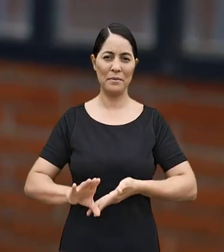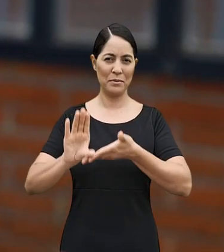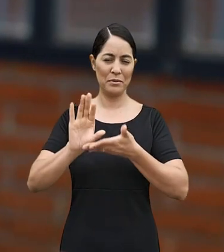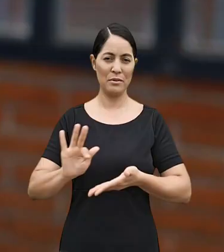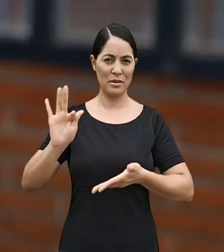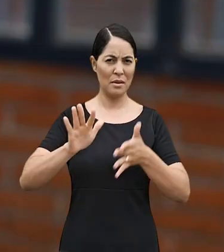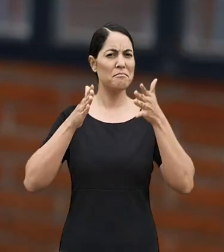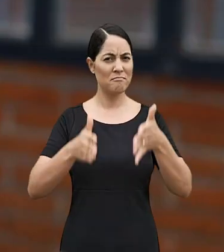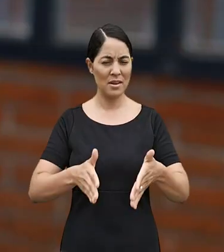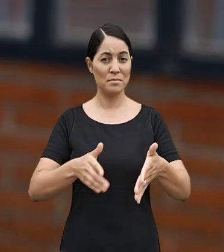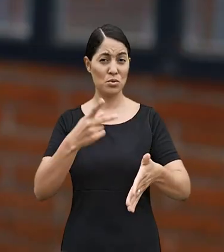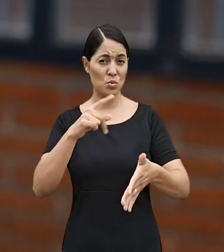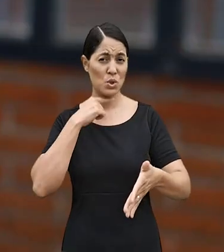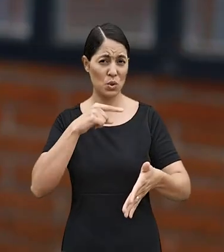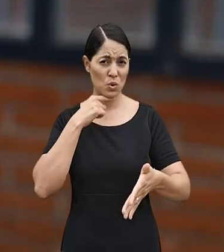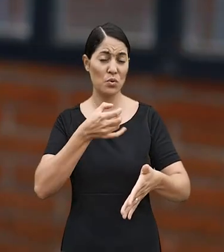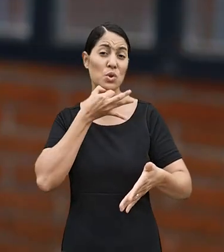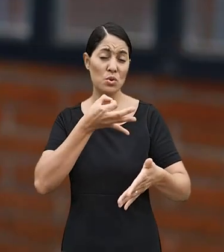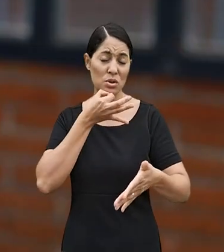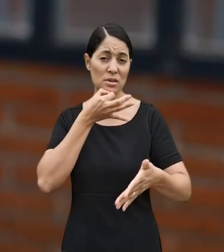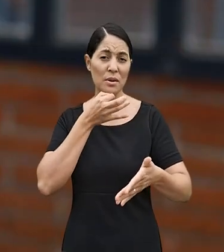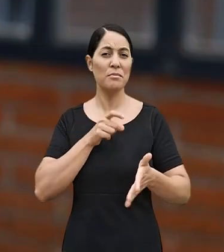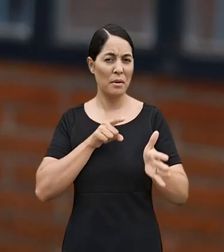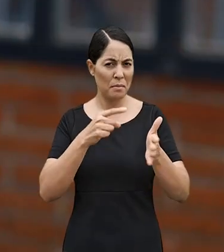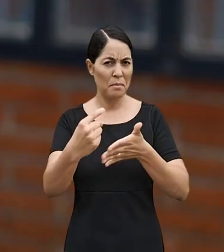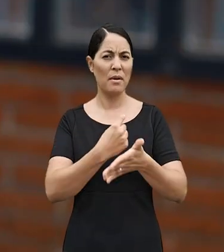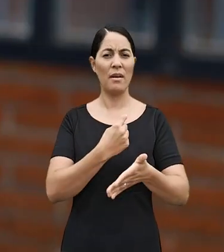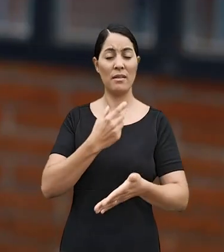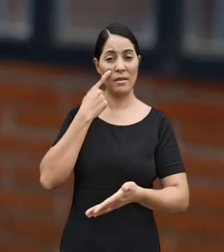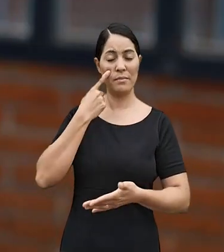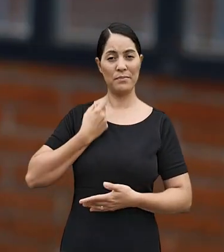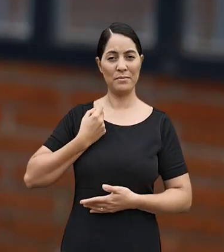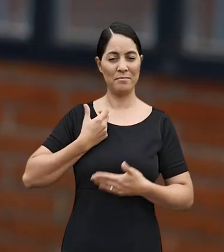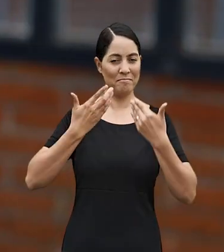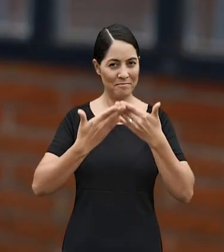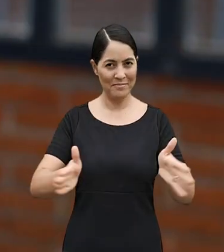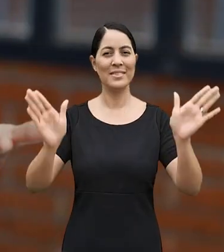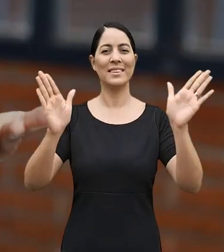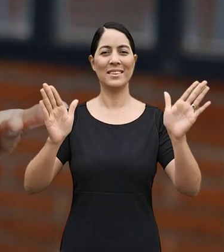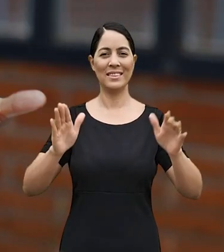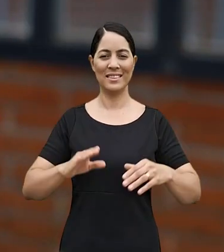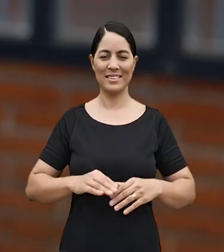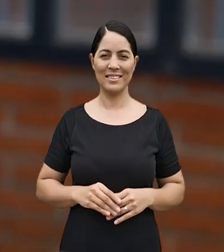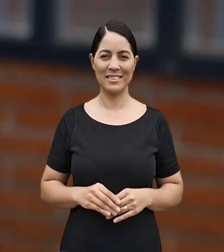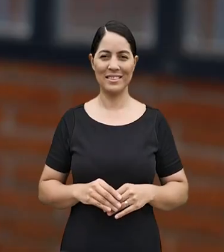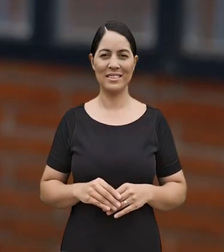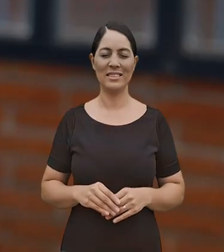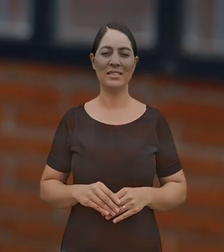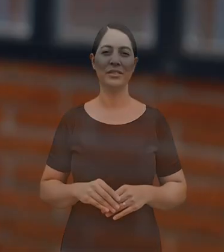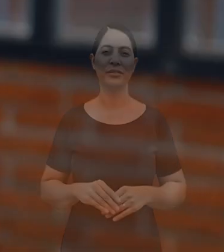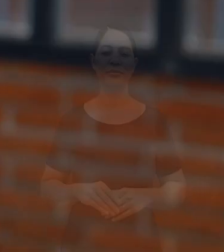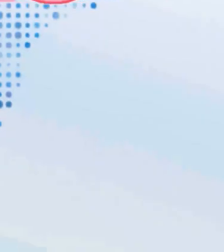Federal. Participe e mande suas dúvidas e sugestões para o número que aparece no vídeo. As portas estão sempre abertas para